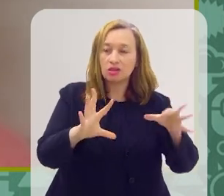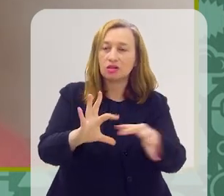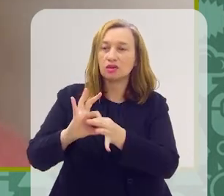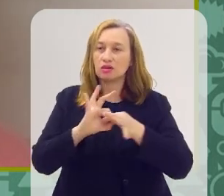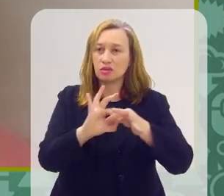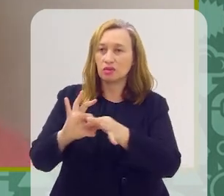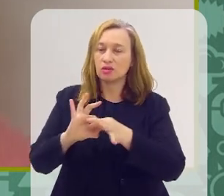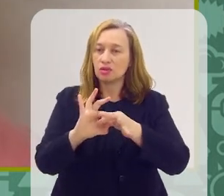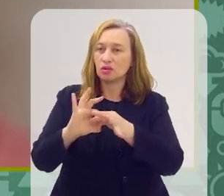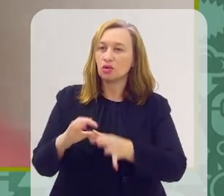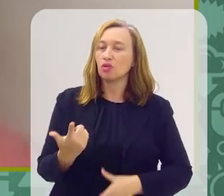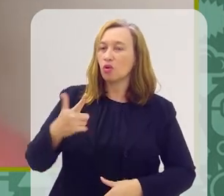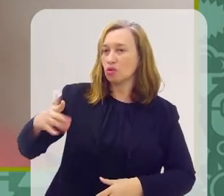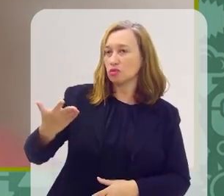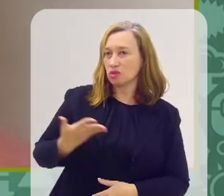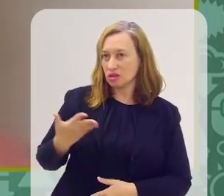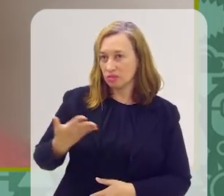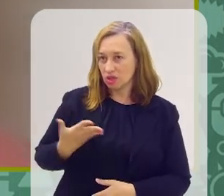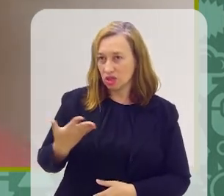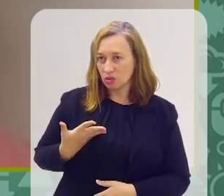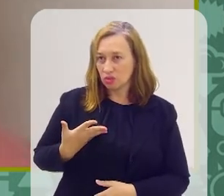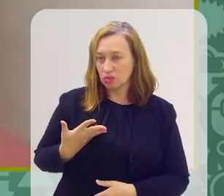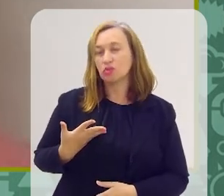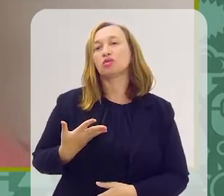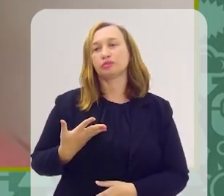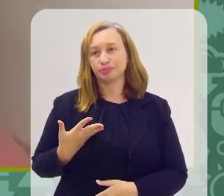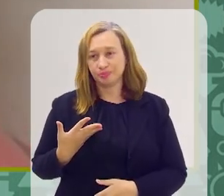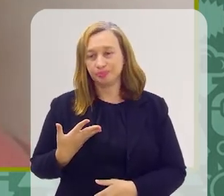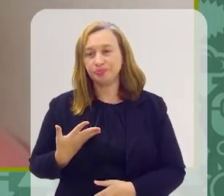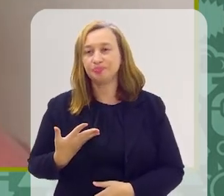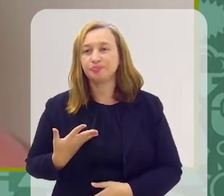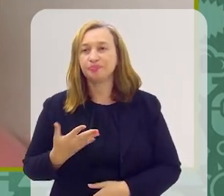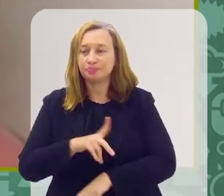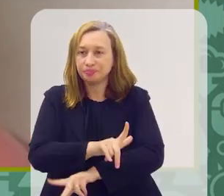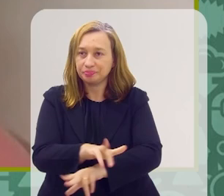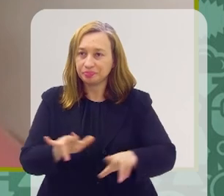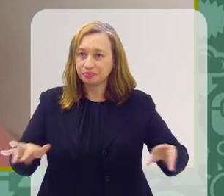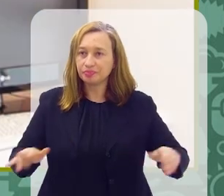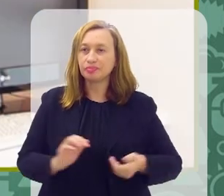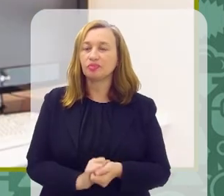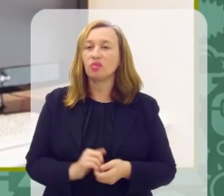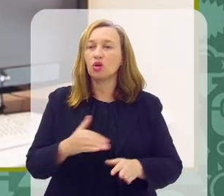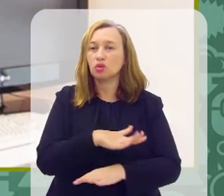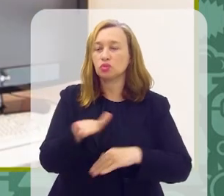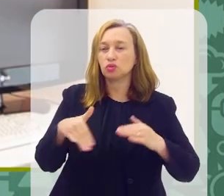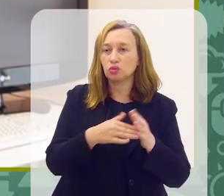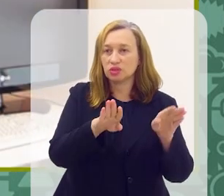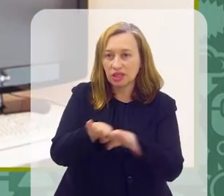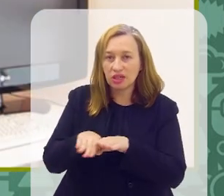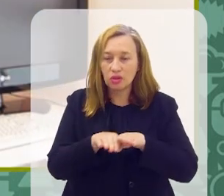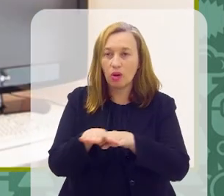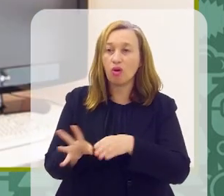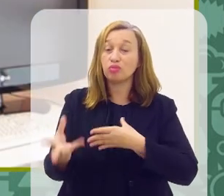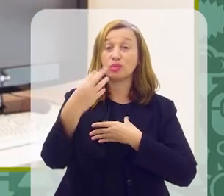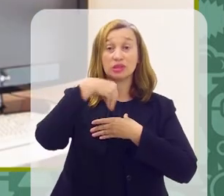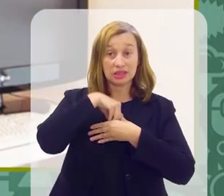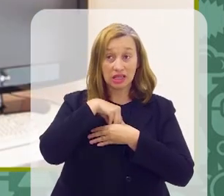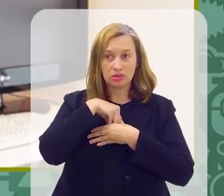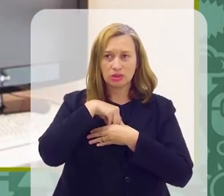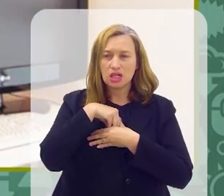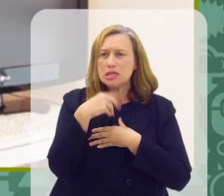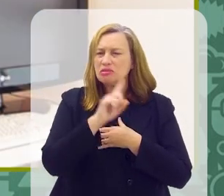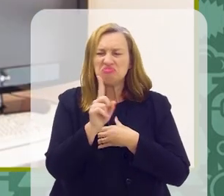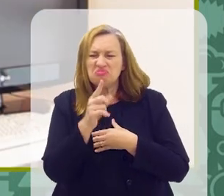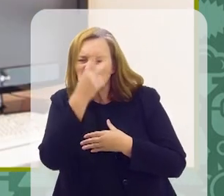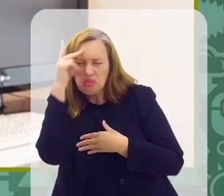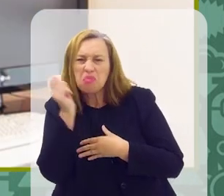respeitosa e harmoniosa com os seus outros colegas, com os seus outros pares raciais. Todo mundo é igual por dentro,